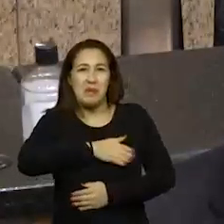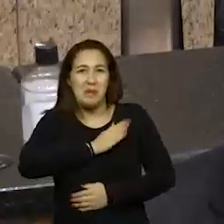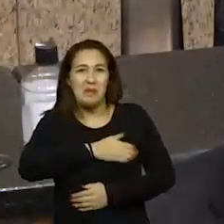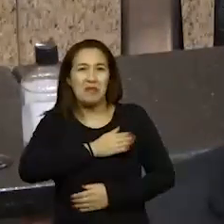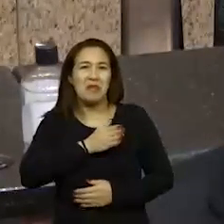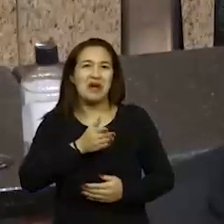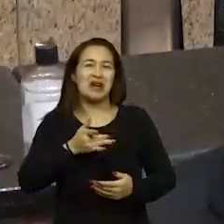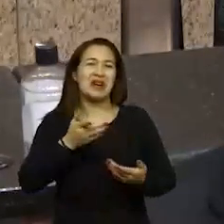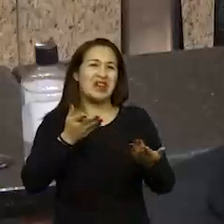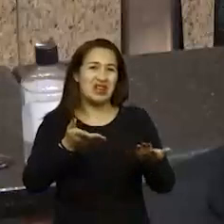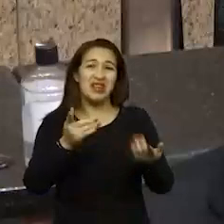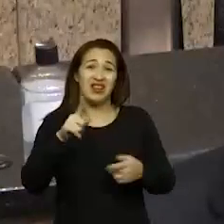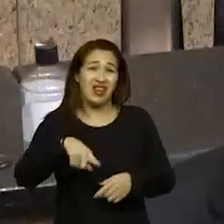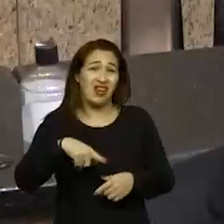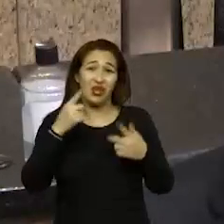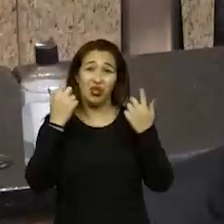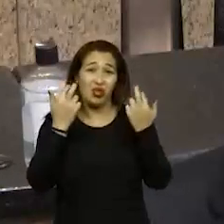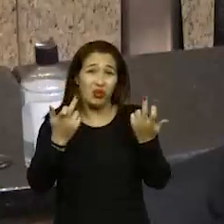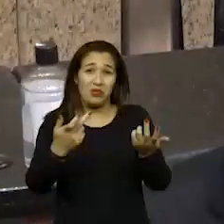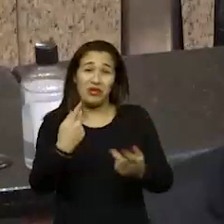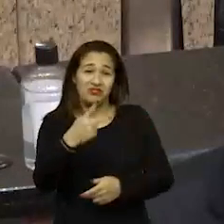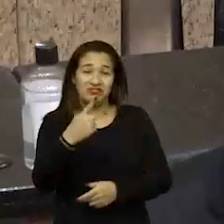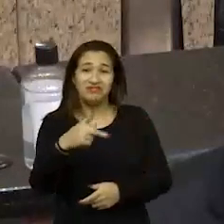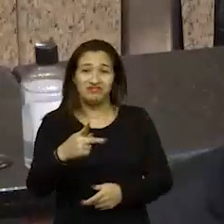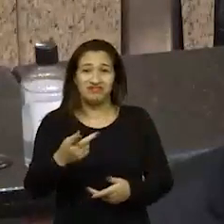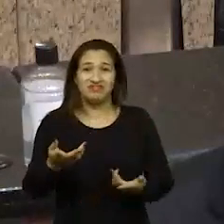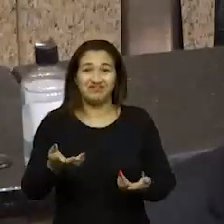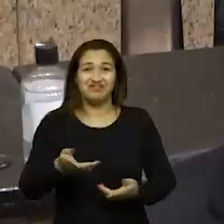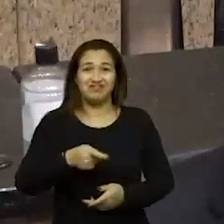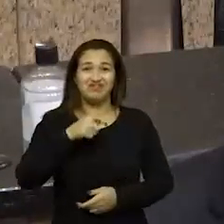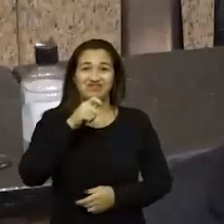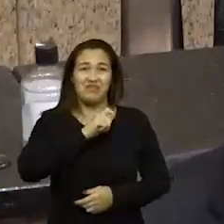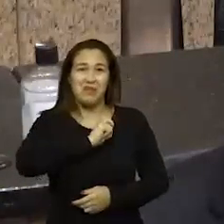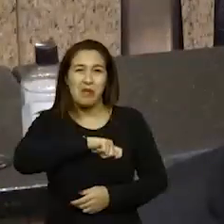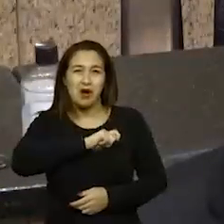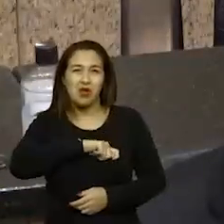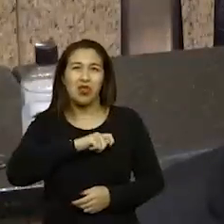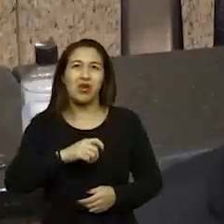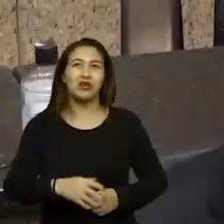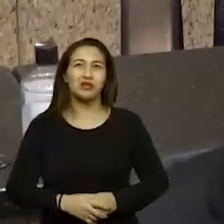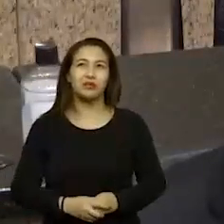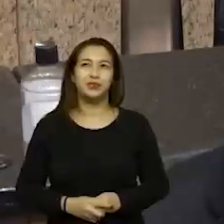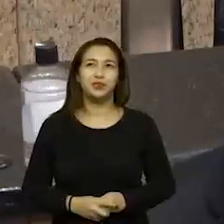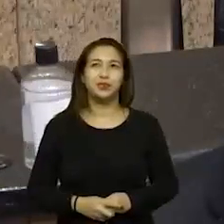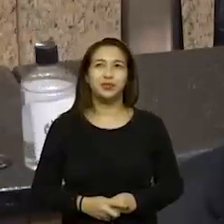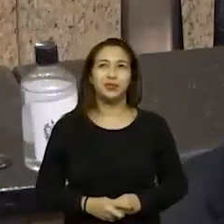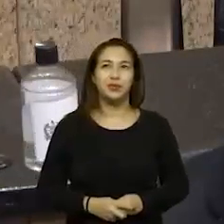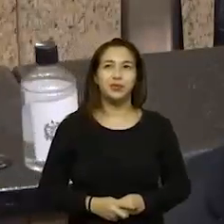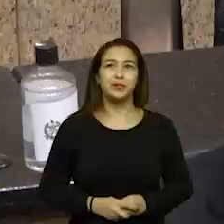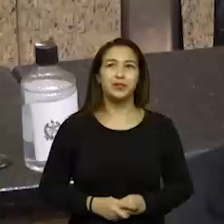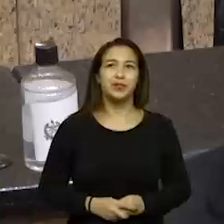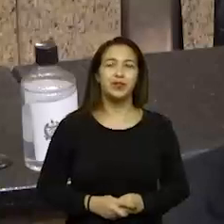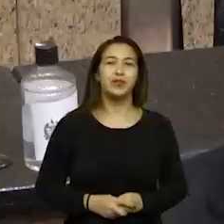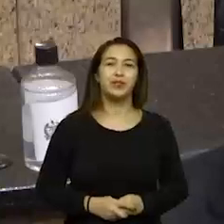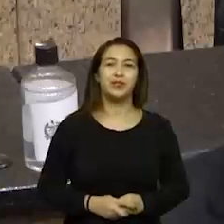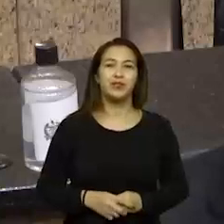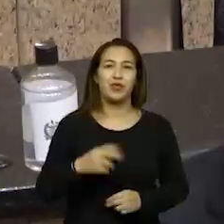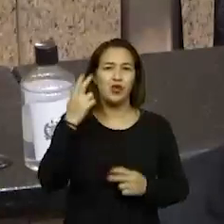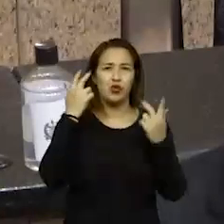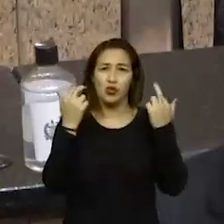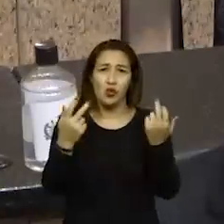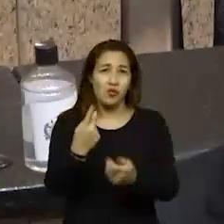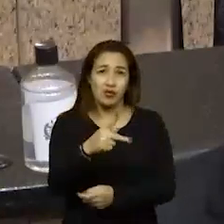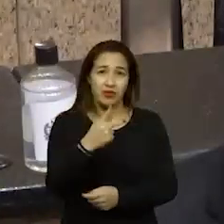da natureza do homem bom praticar a piedade, praticar a caridade. Isso é da natureza